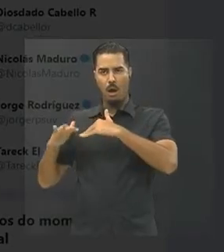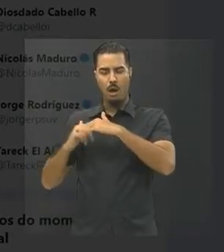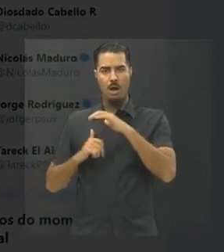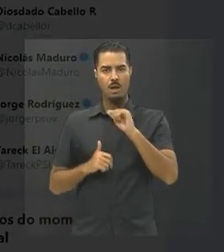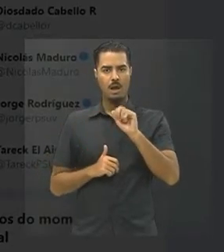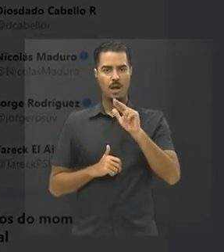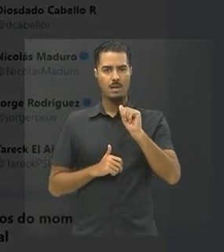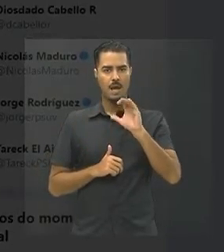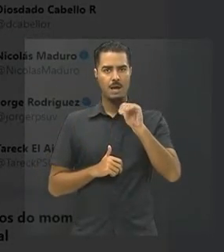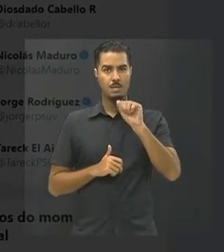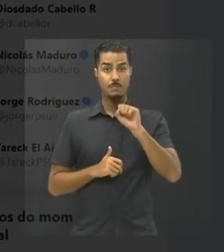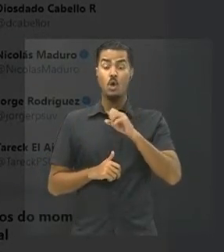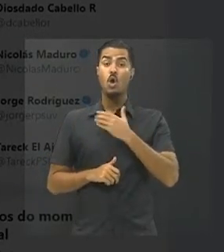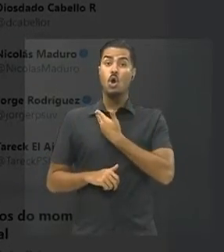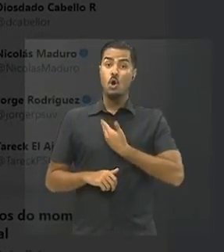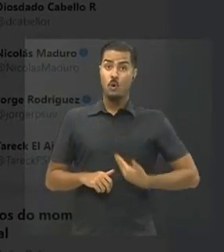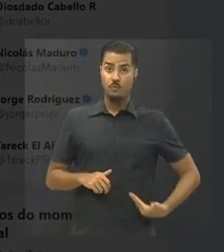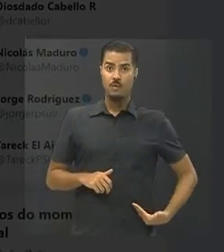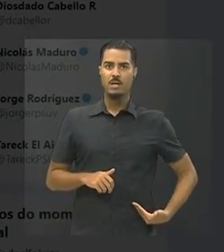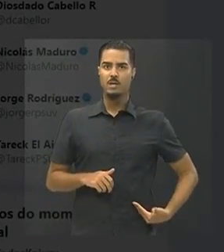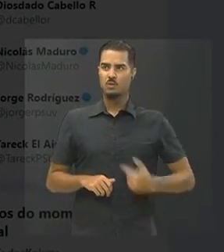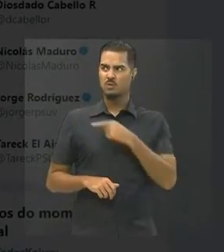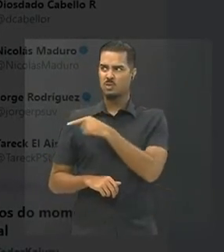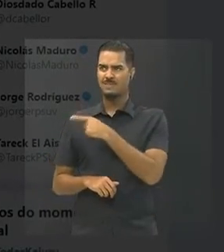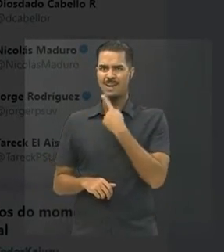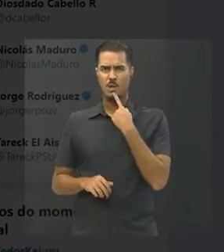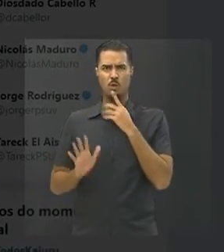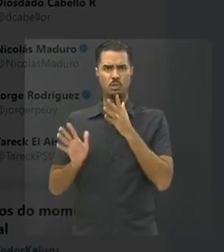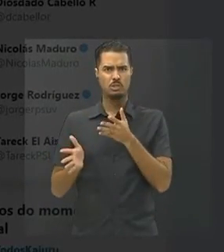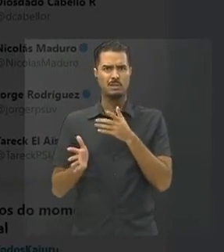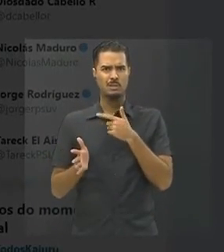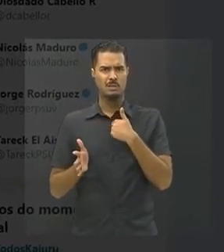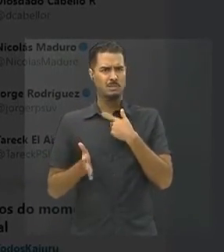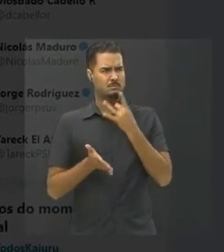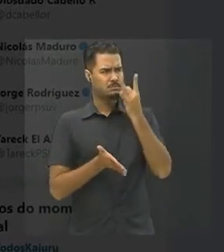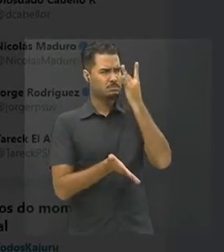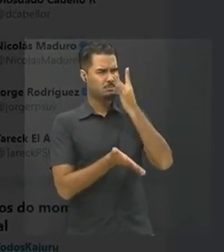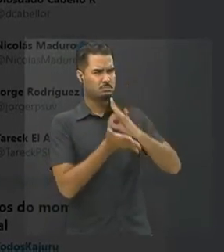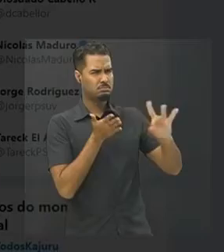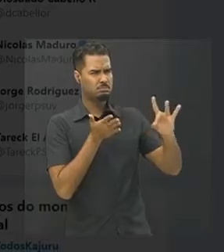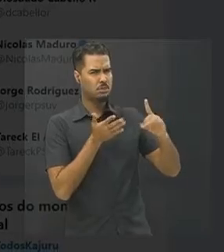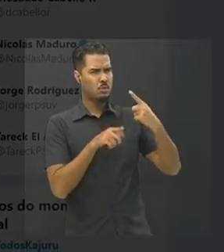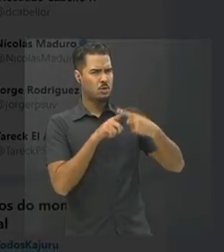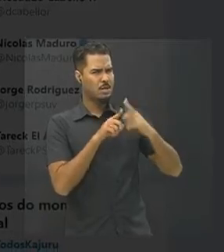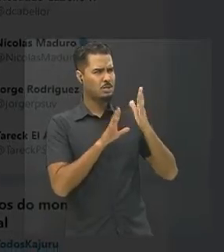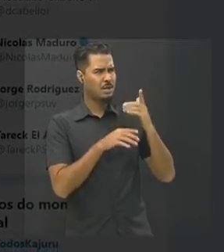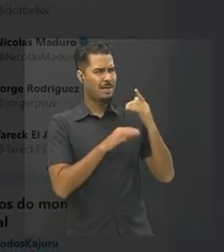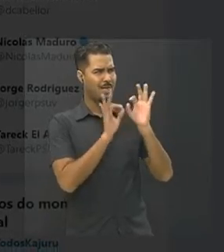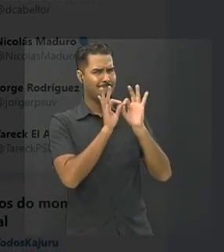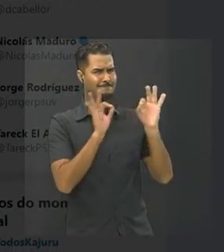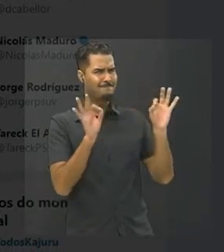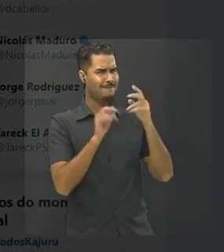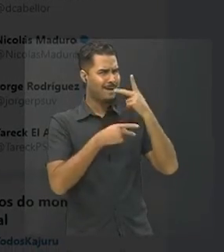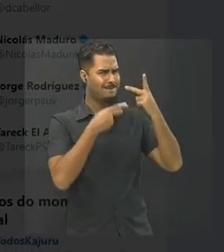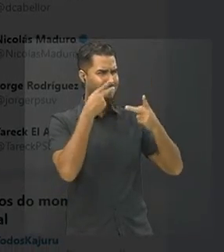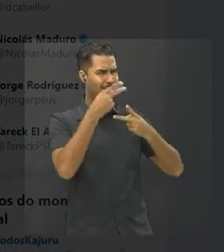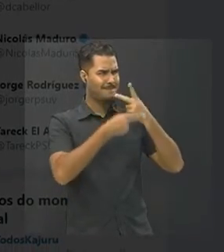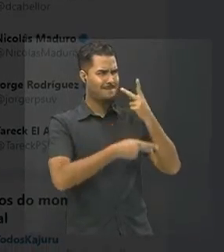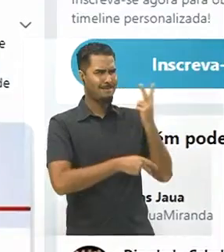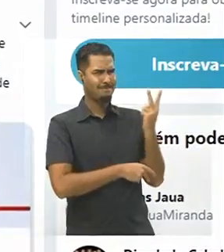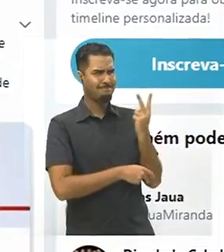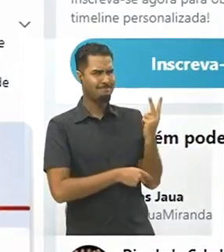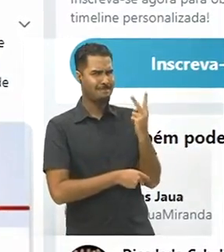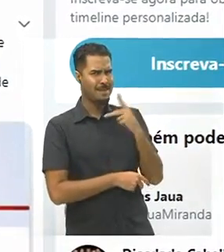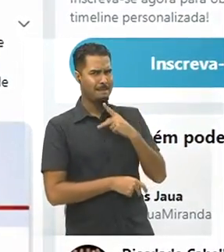oficial, o governo bolivariano expressou seu contundente rechaço às perigosas declarações dos presidentes americano e